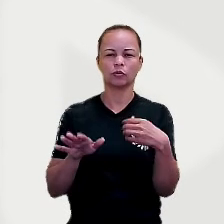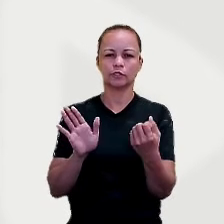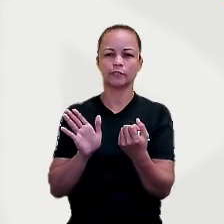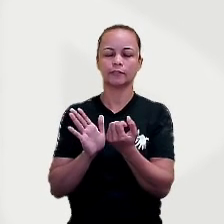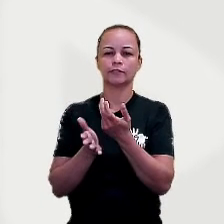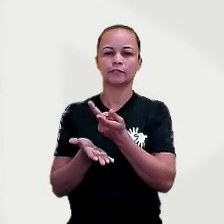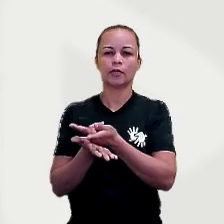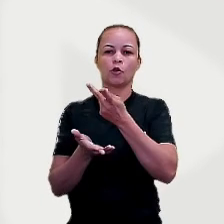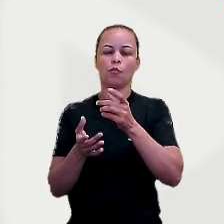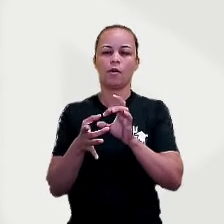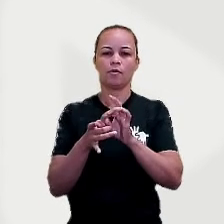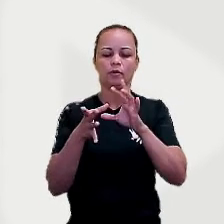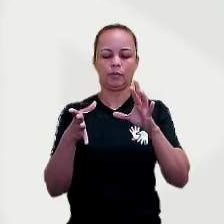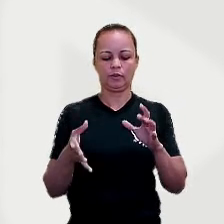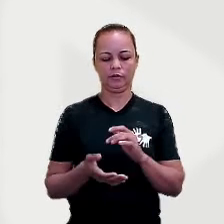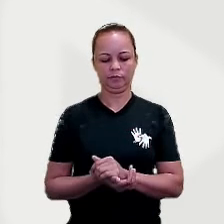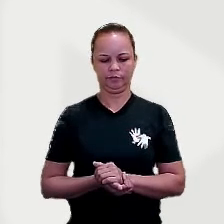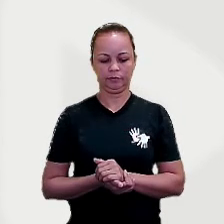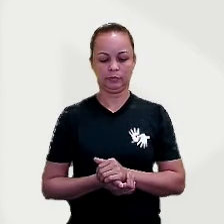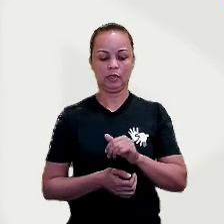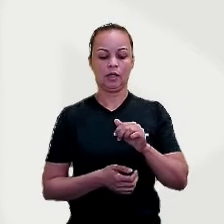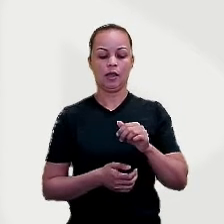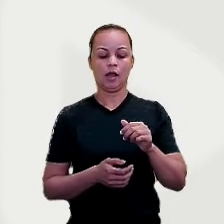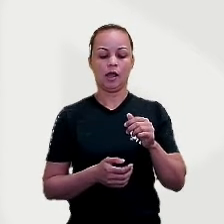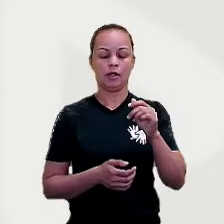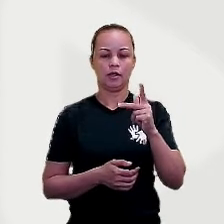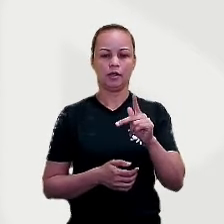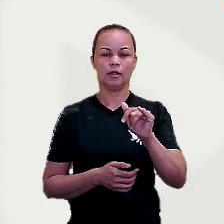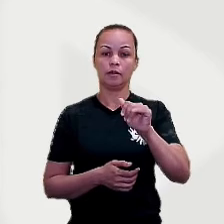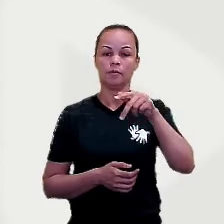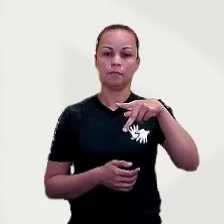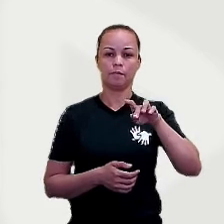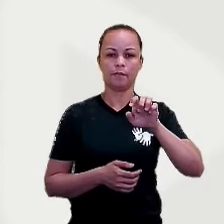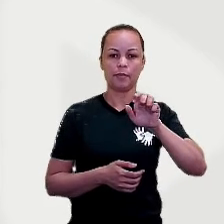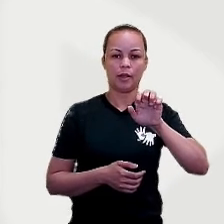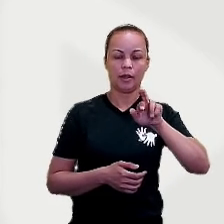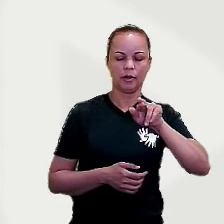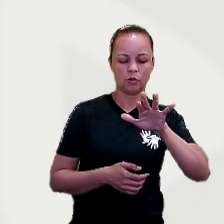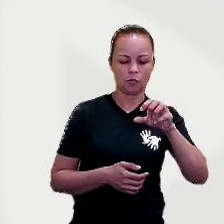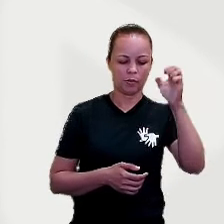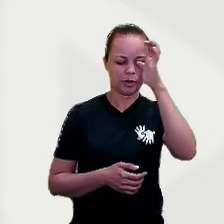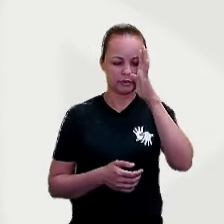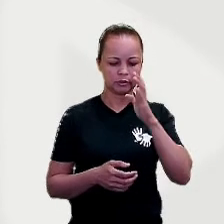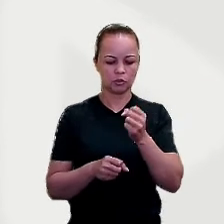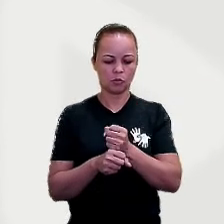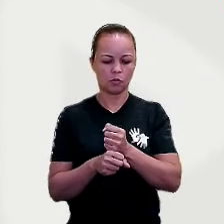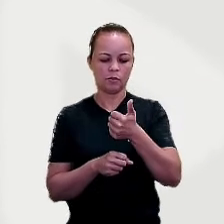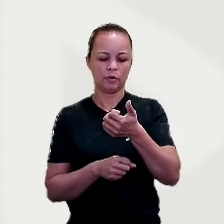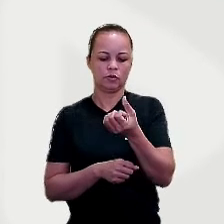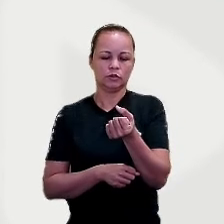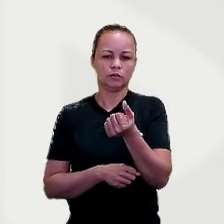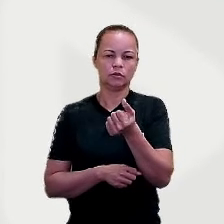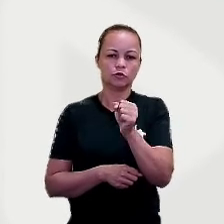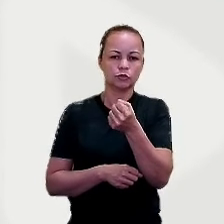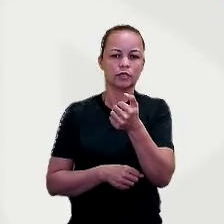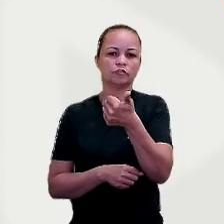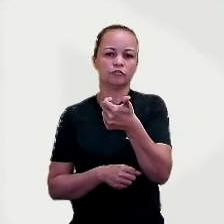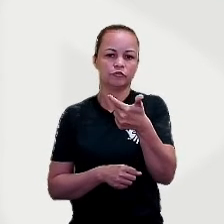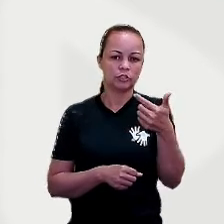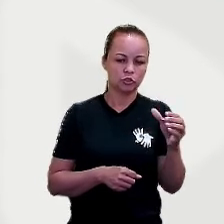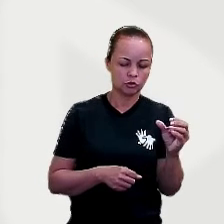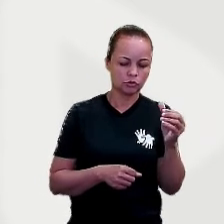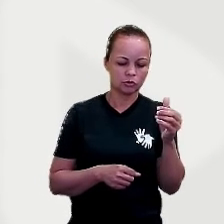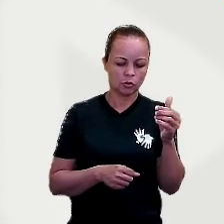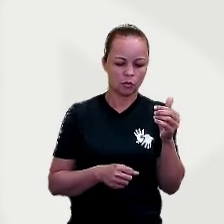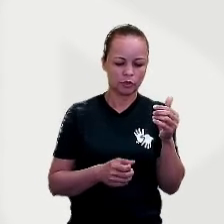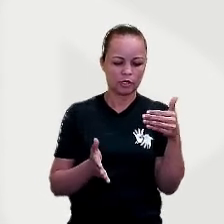independência. Império do Brasil, 1822 a 1889. Estados Unidos